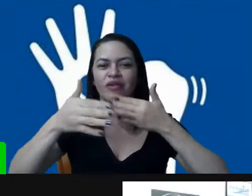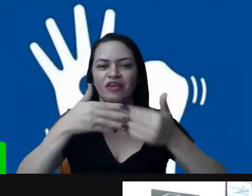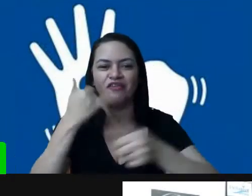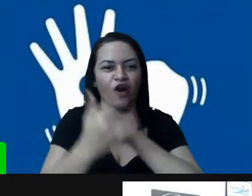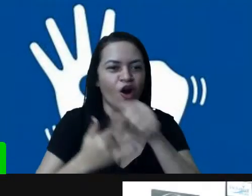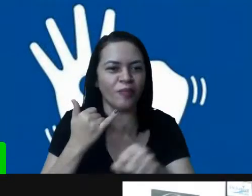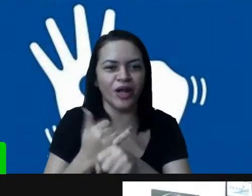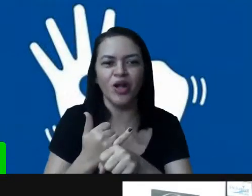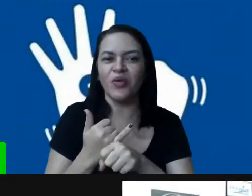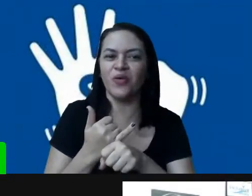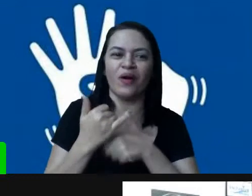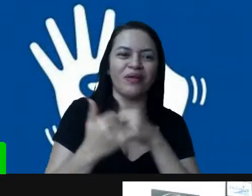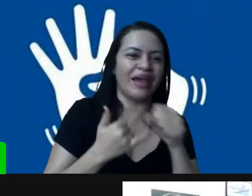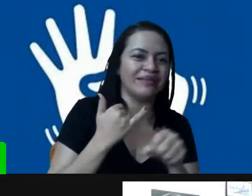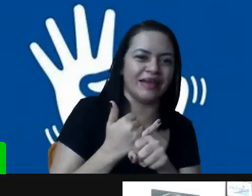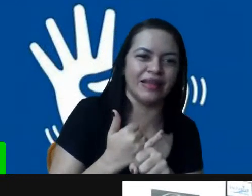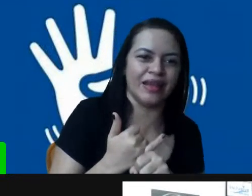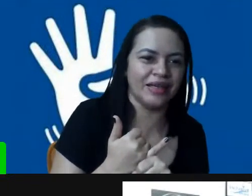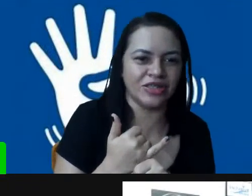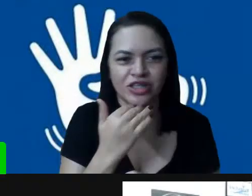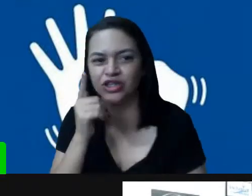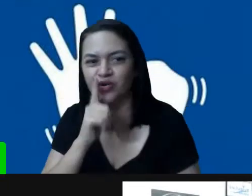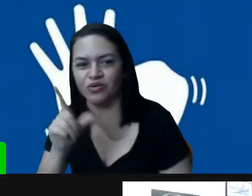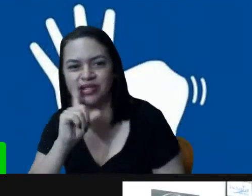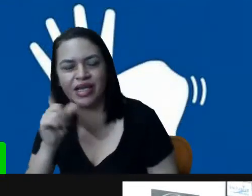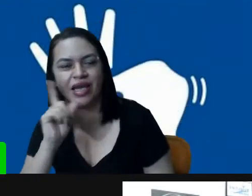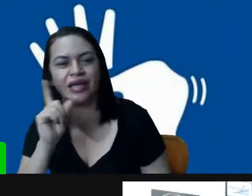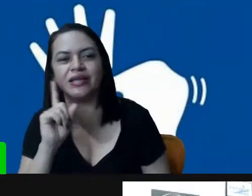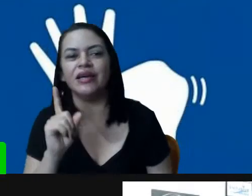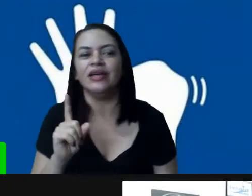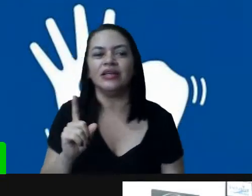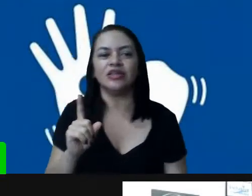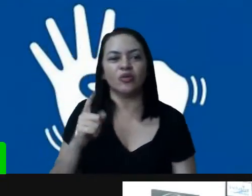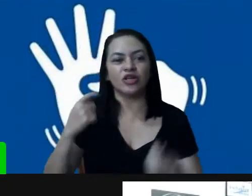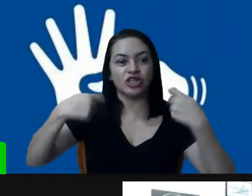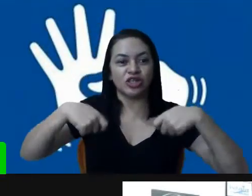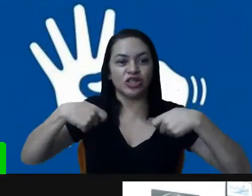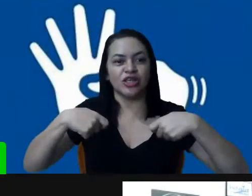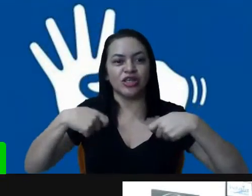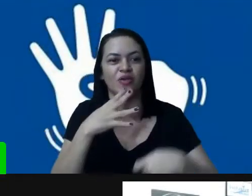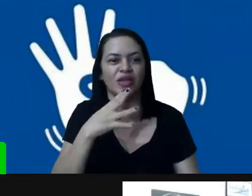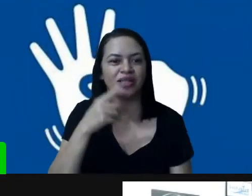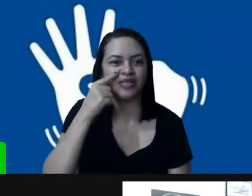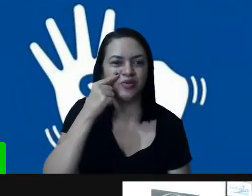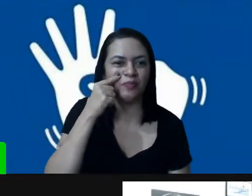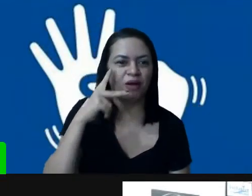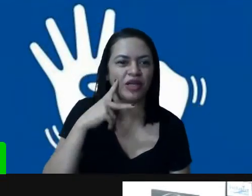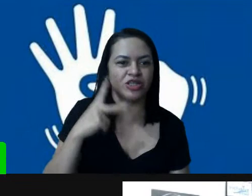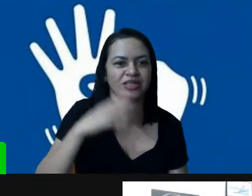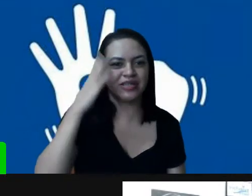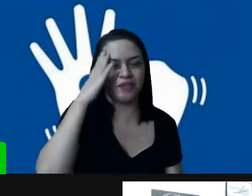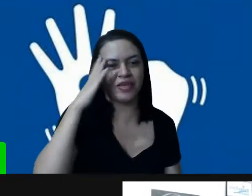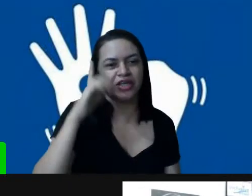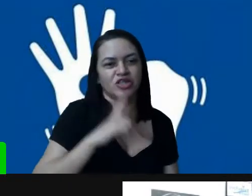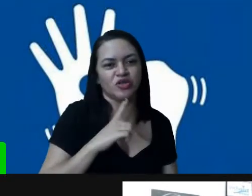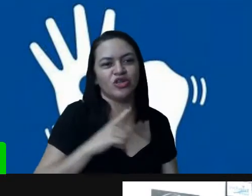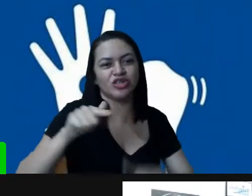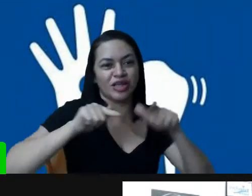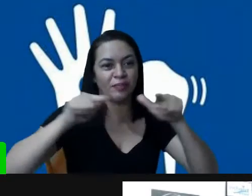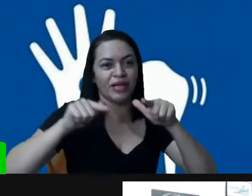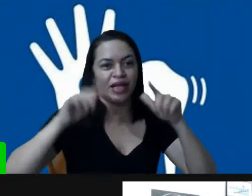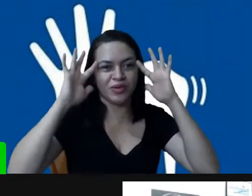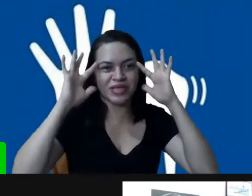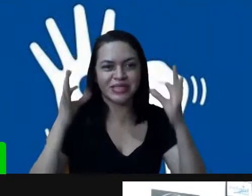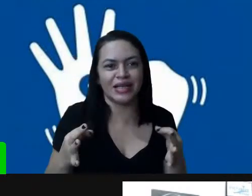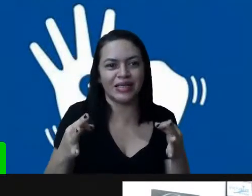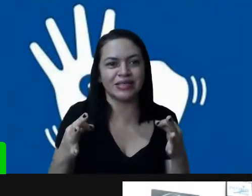qualquer forma, com qualquer internet, a gente não consegue. Então, quem conhece o Paulo e a Jacques sabe que a gente gosta de